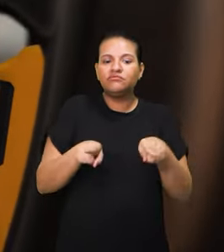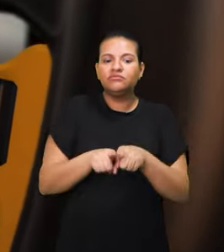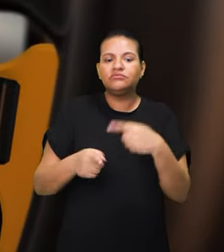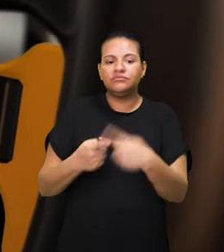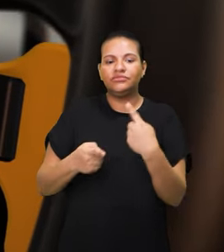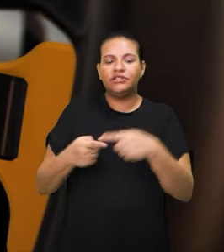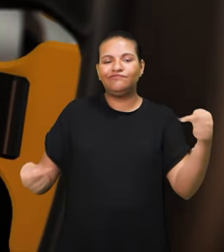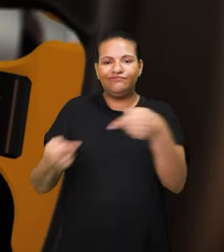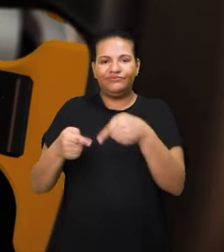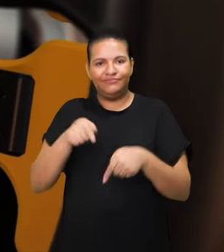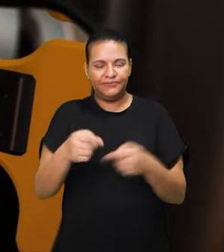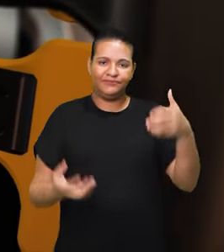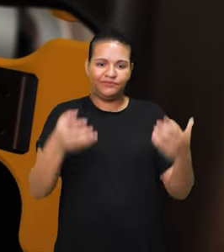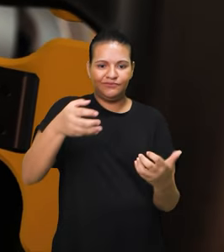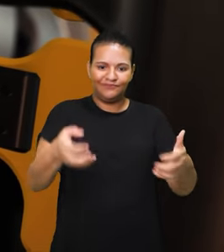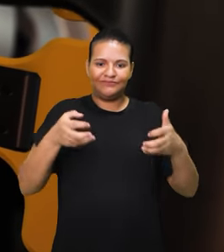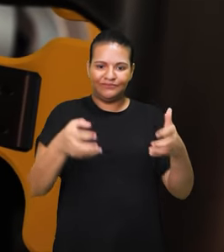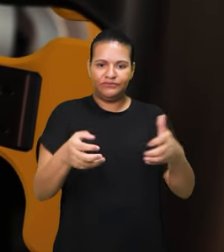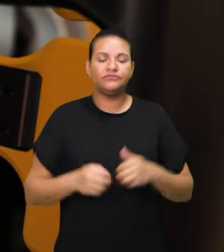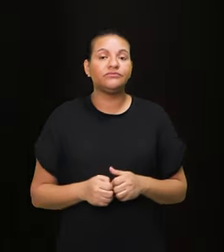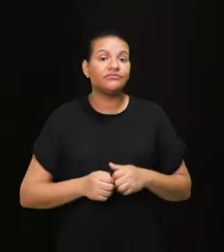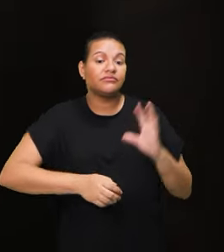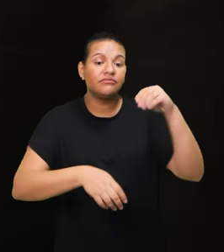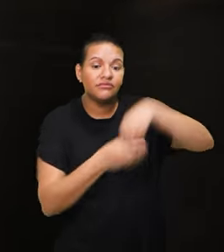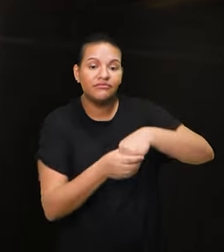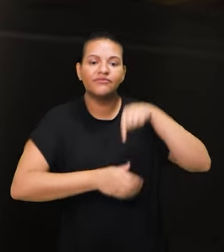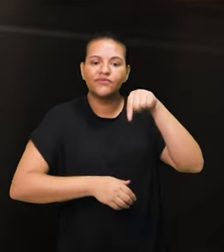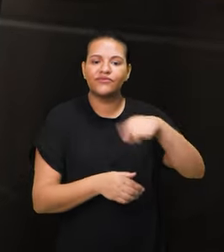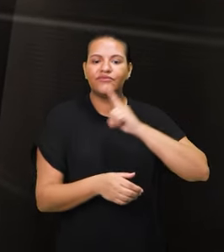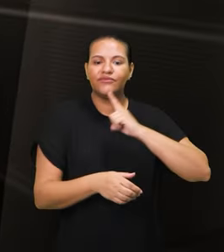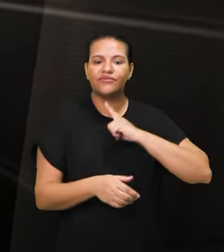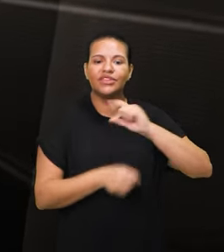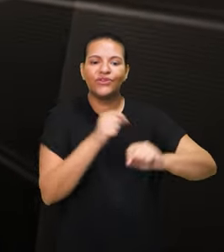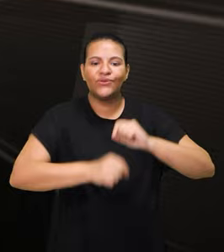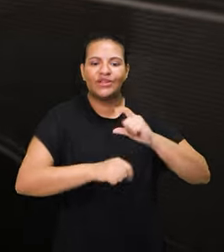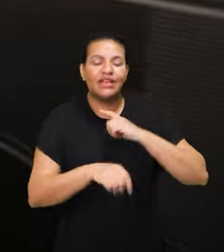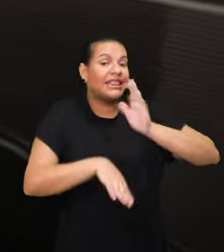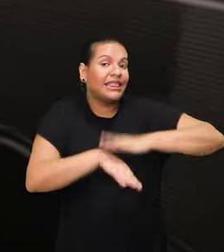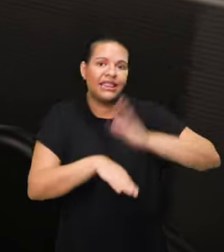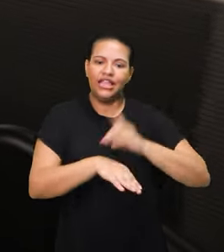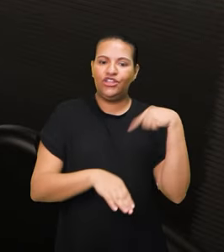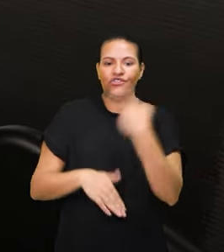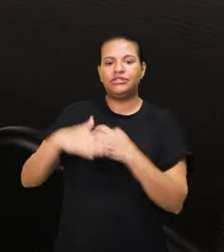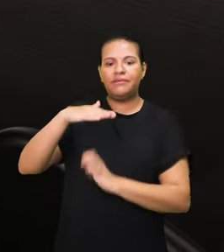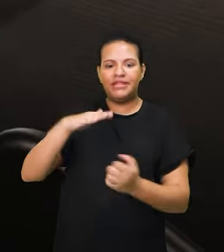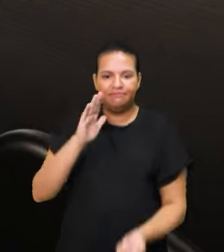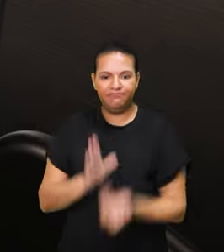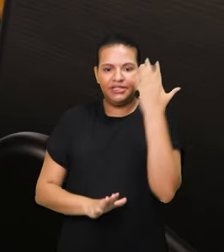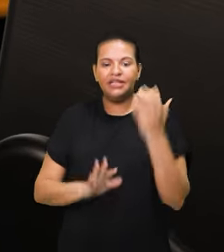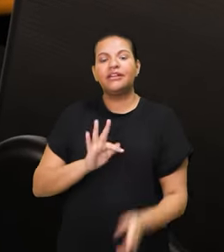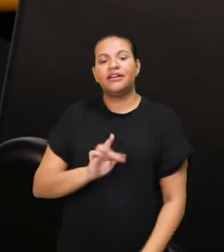trás e também possuem uma função de Pressionar para a terceira entrada do volante essencialmente tudo dentro deste volante foi desenvolvido